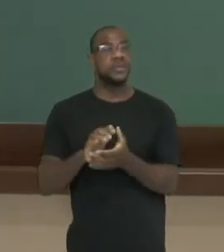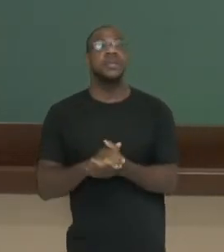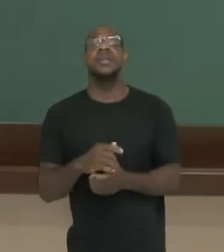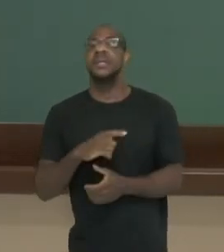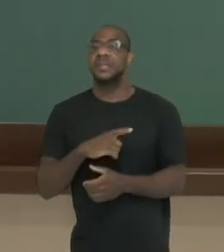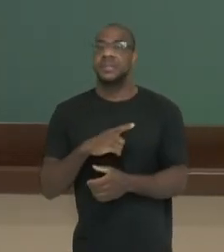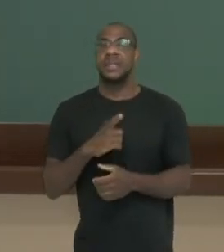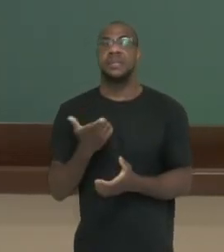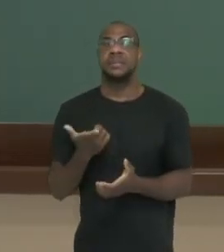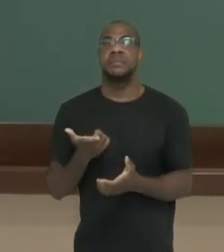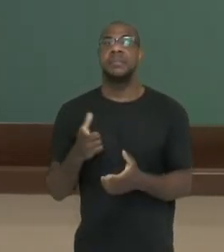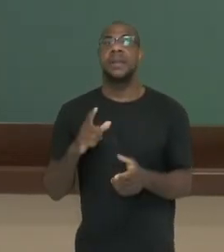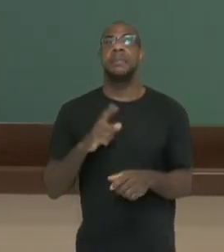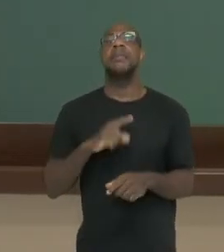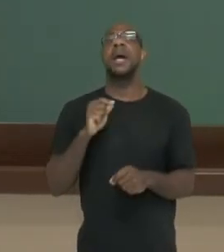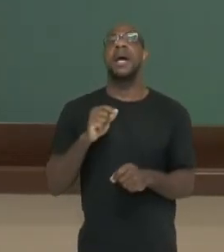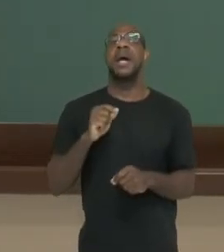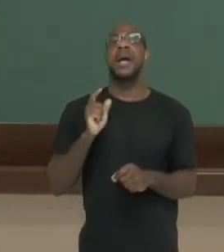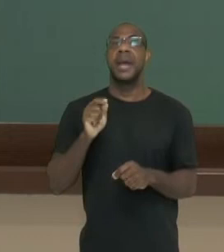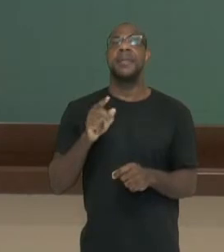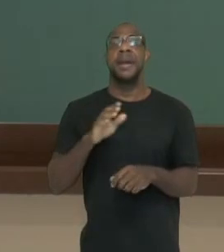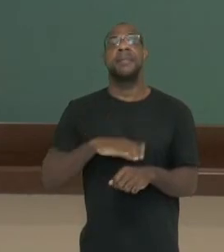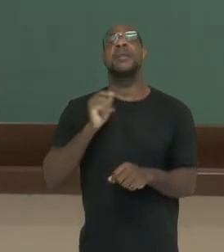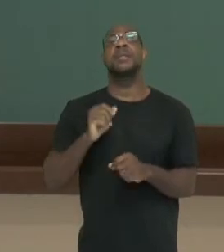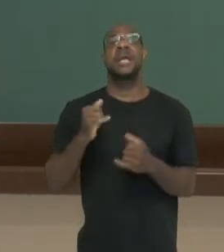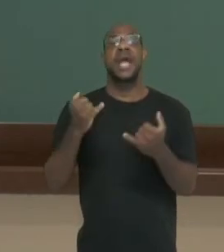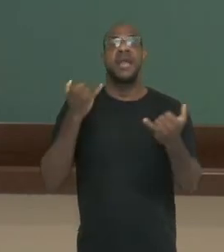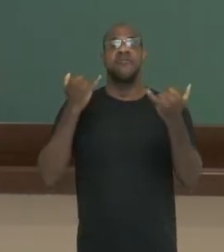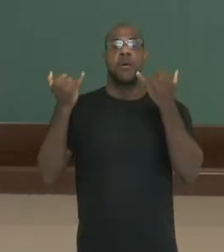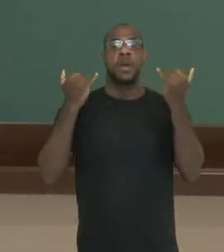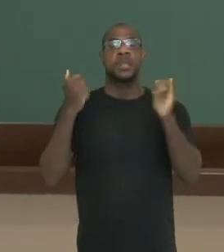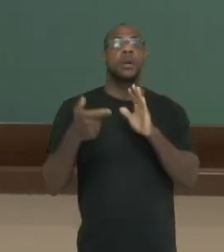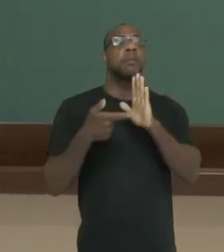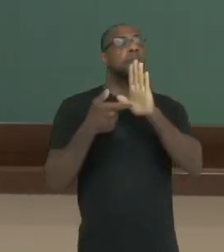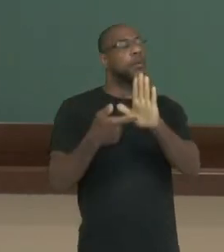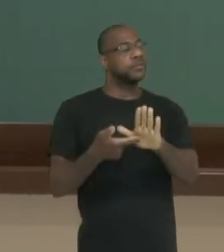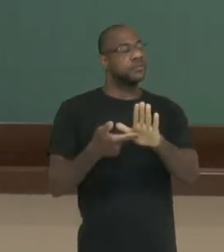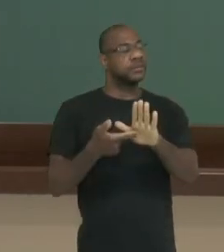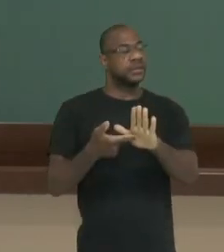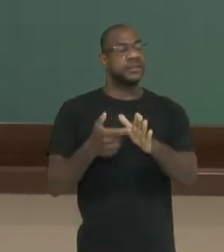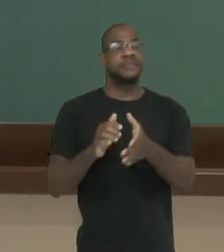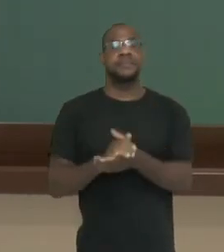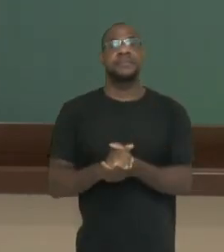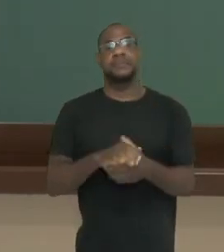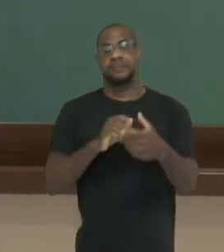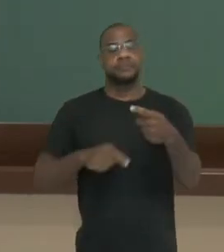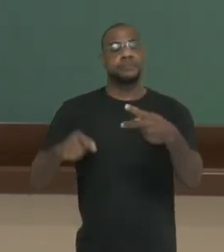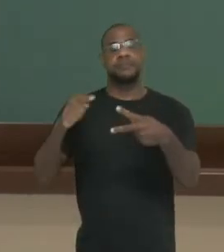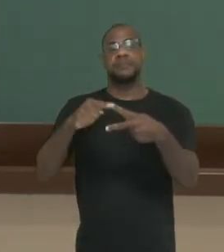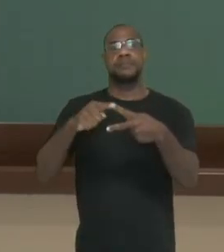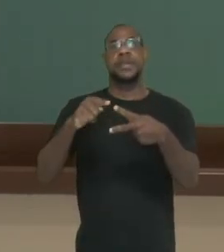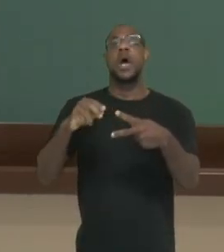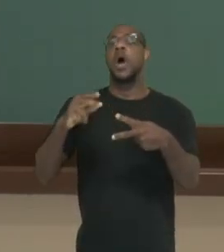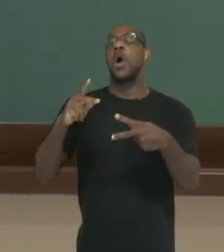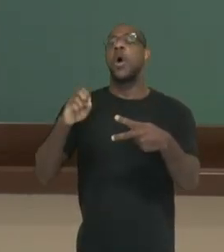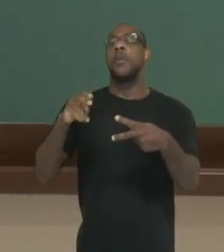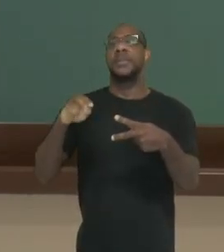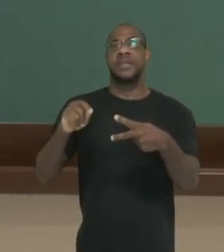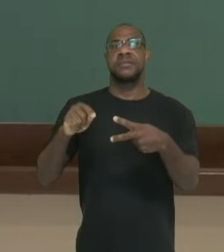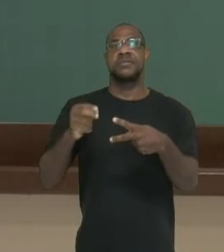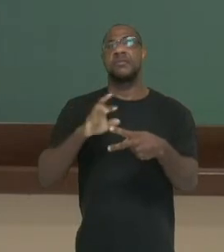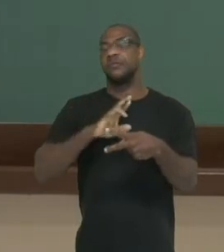mais informativo, diferente da reportagem que pode sim trazer opinião e ter um cunho mais opinativo,